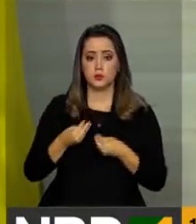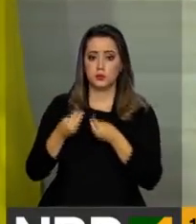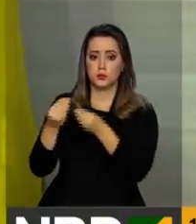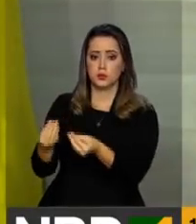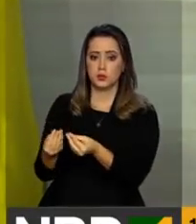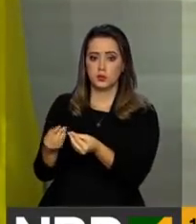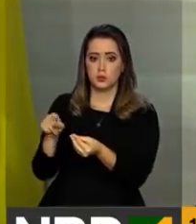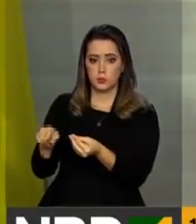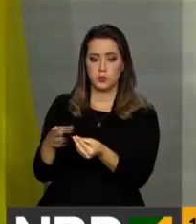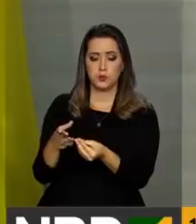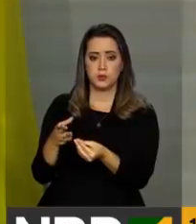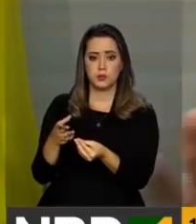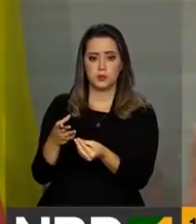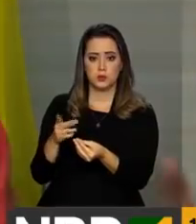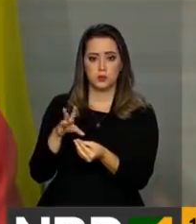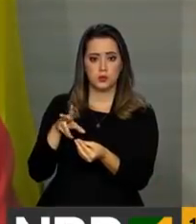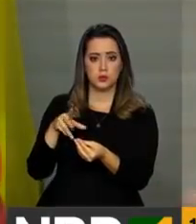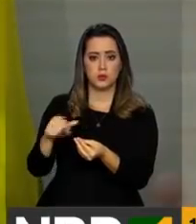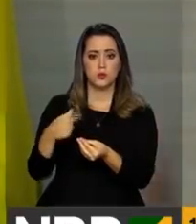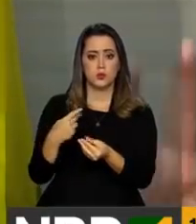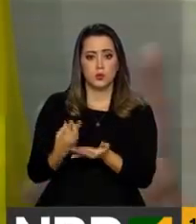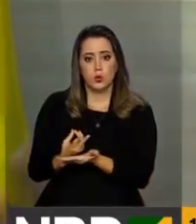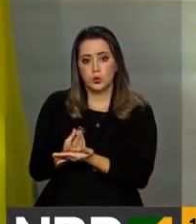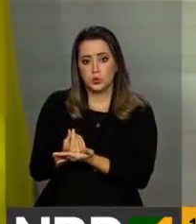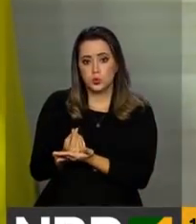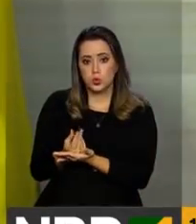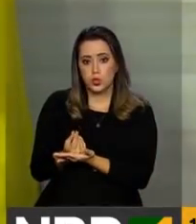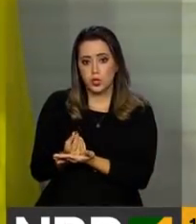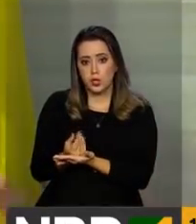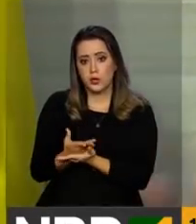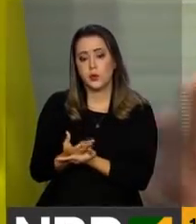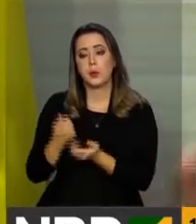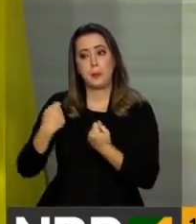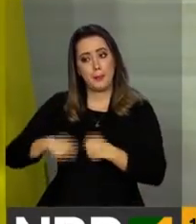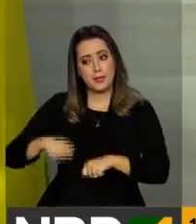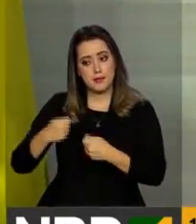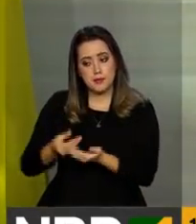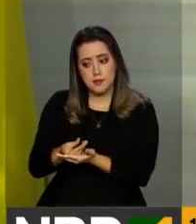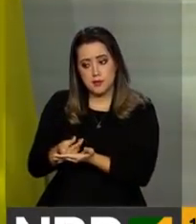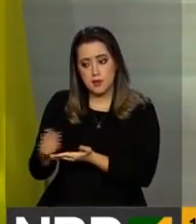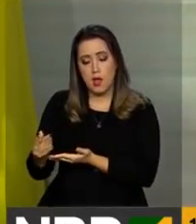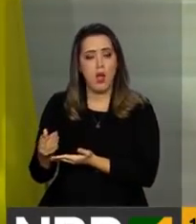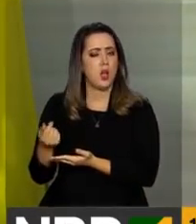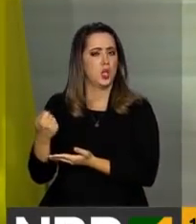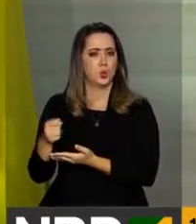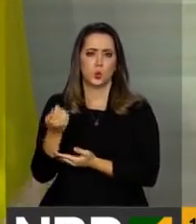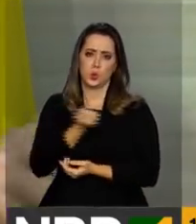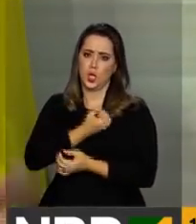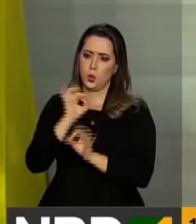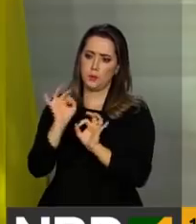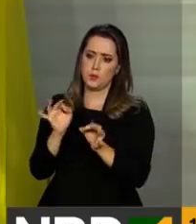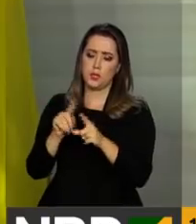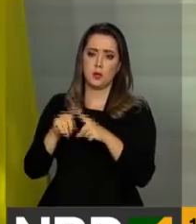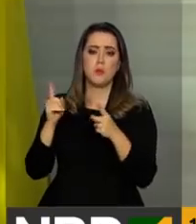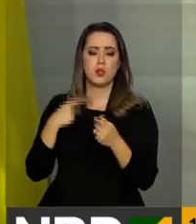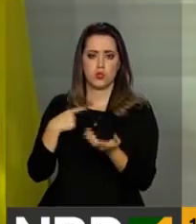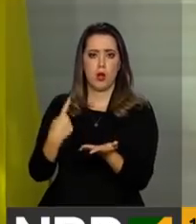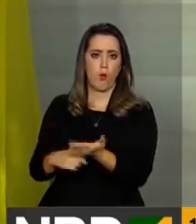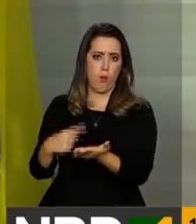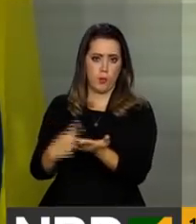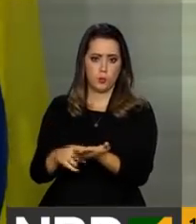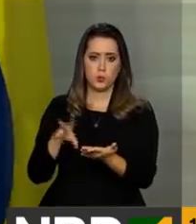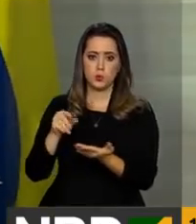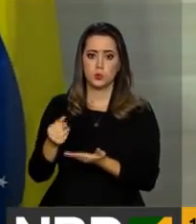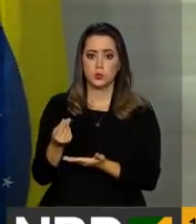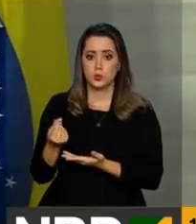destinar todos os recursos necessários, não vamos fixar valores, mas eu acabei de me comprometer com todos